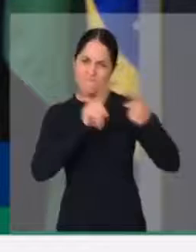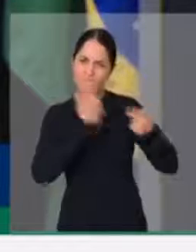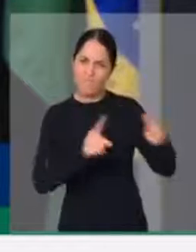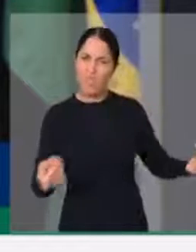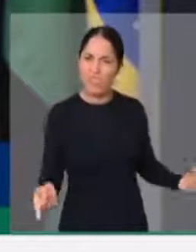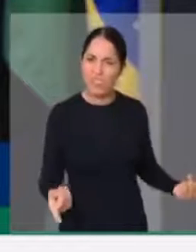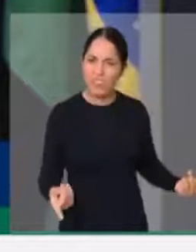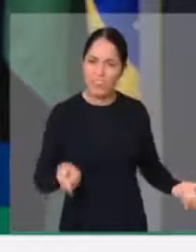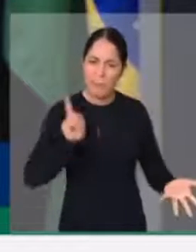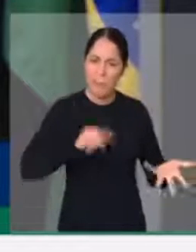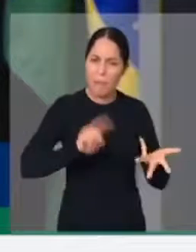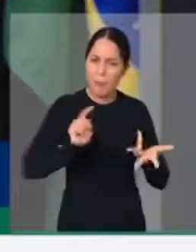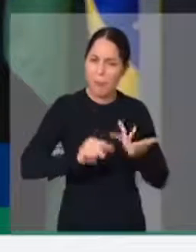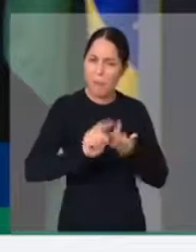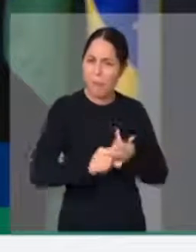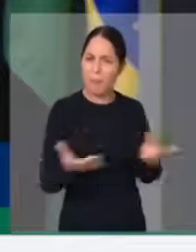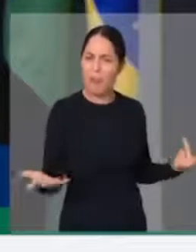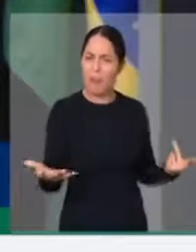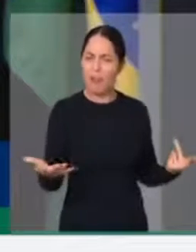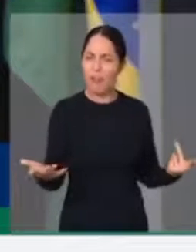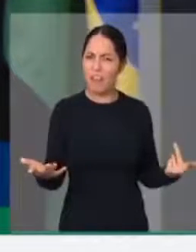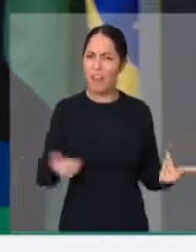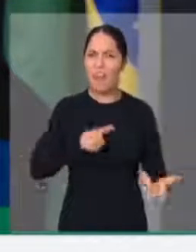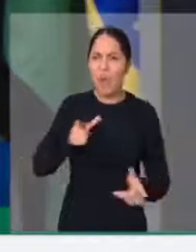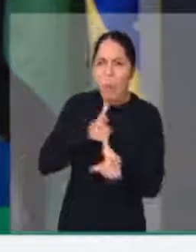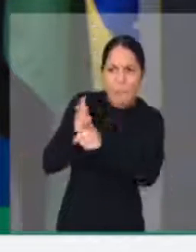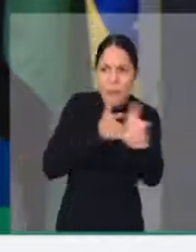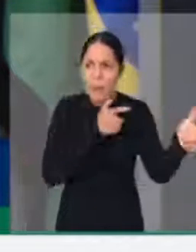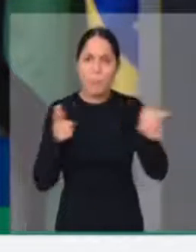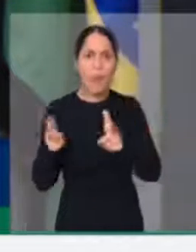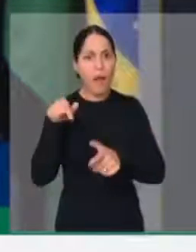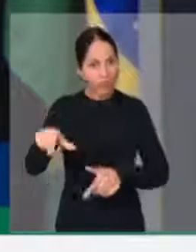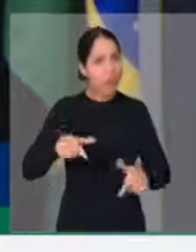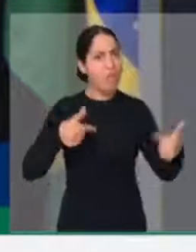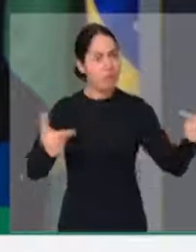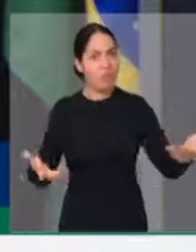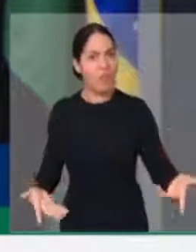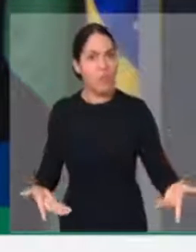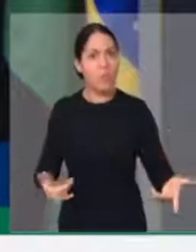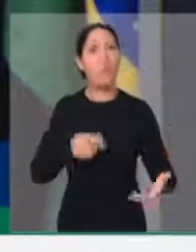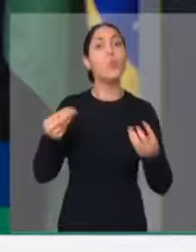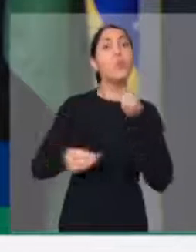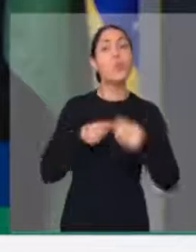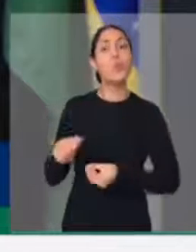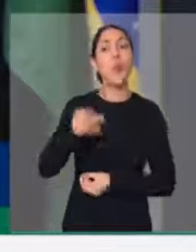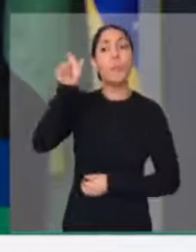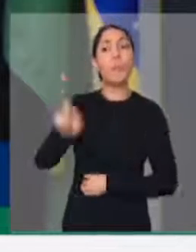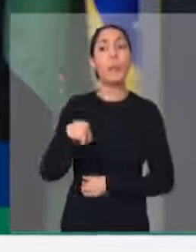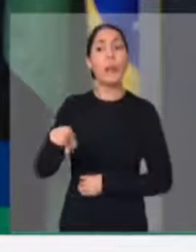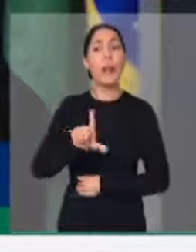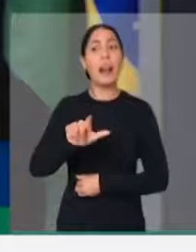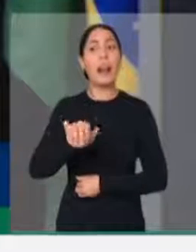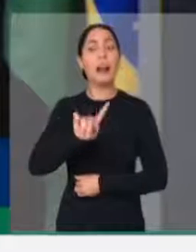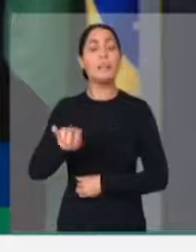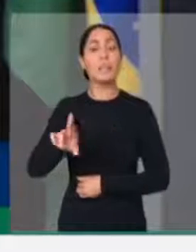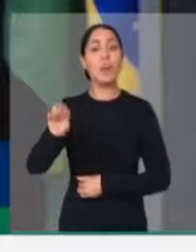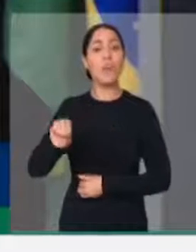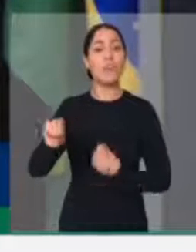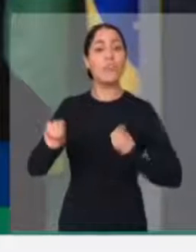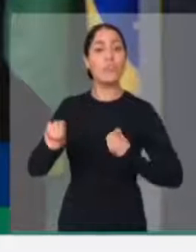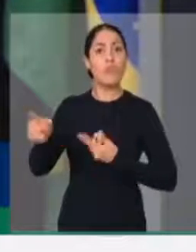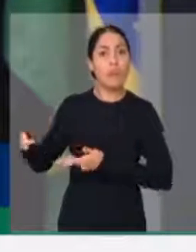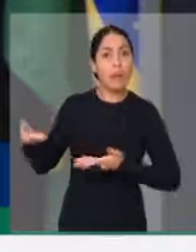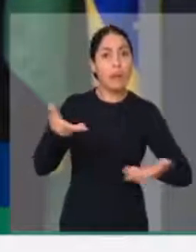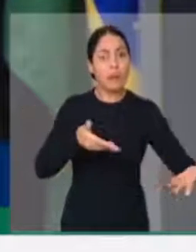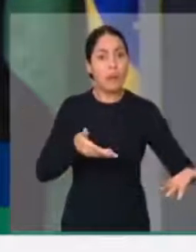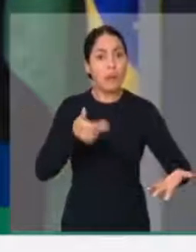todo tipo de perseguição com tiros como que faz para ouvir um cidadão como esse E